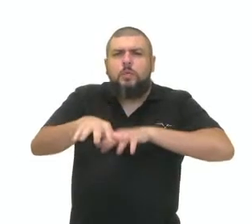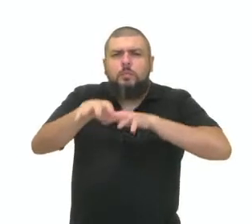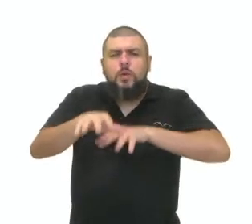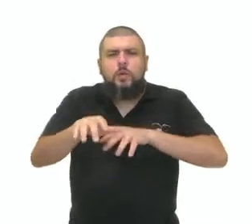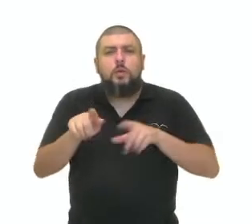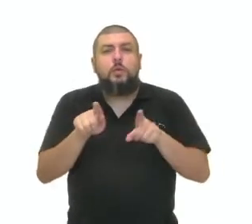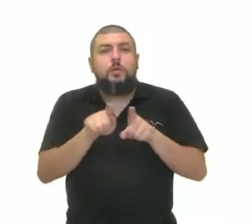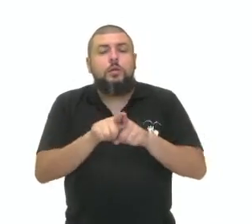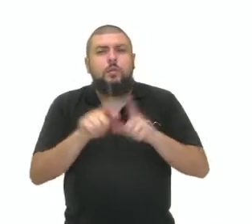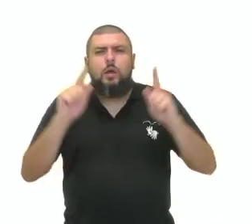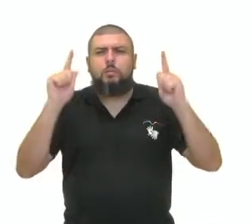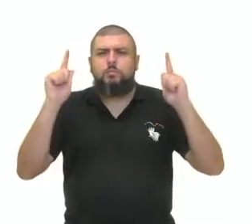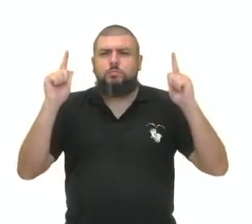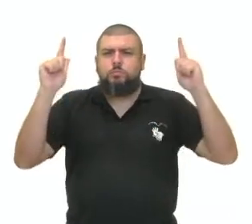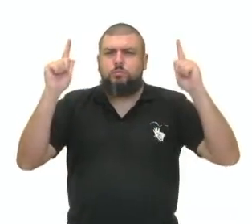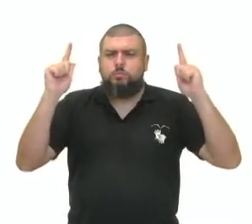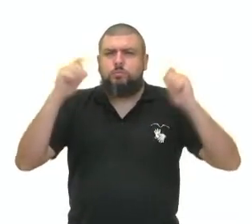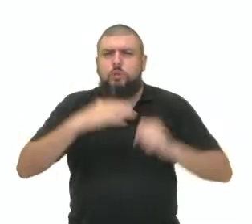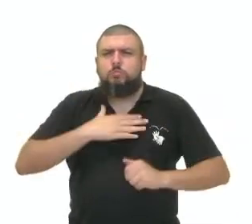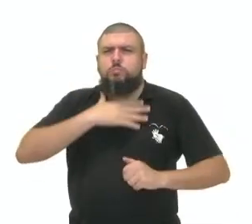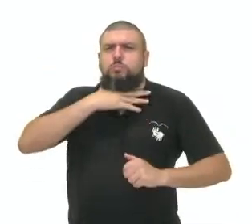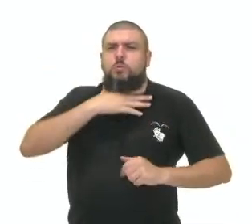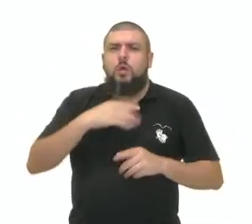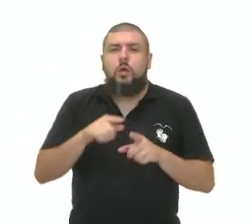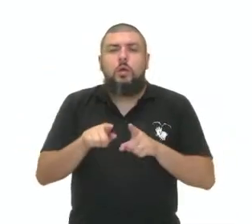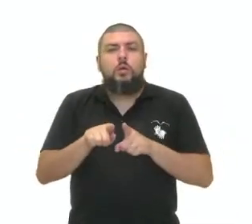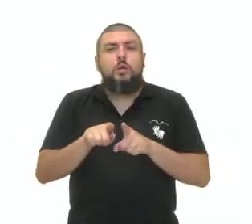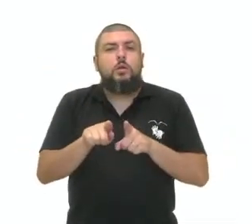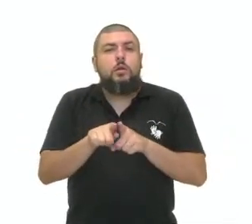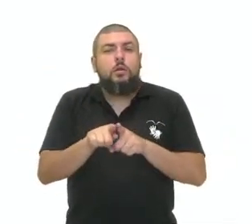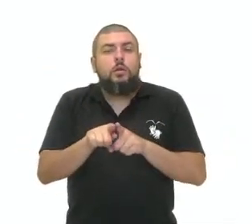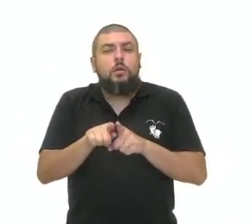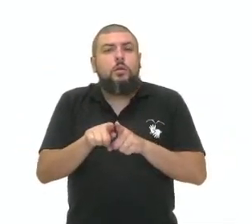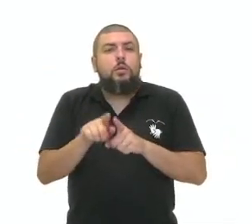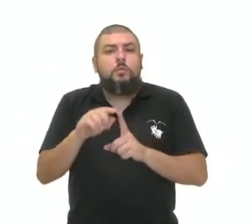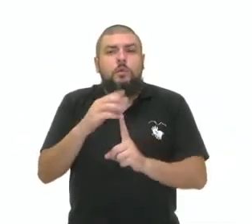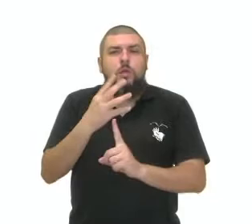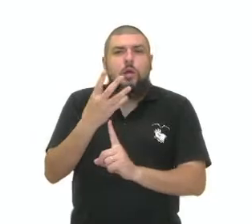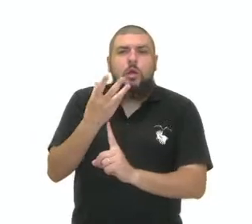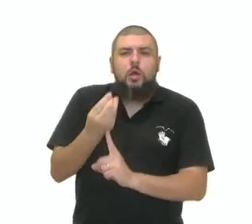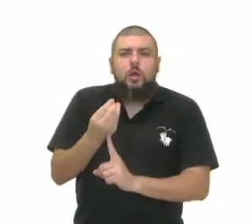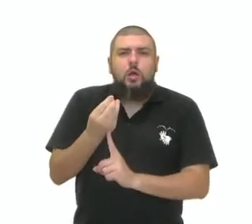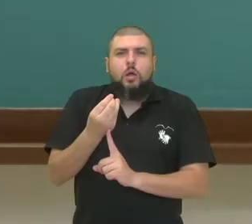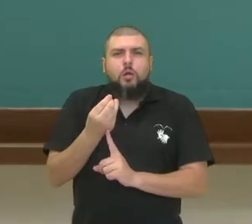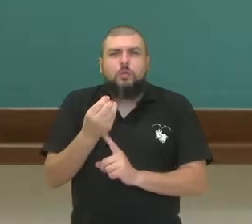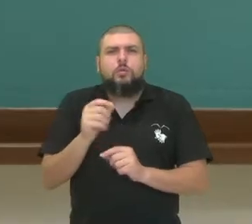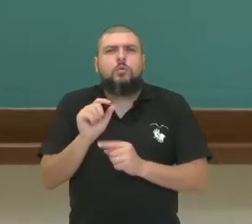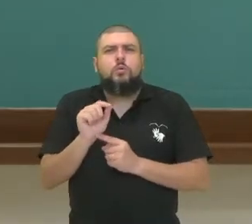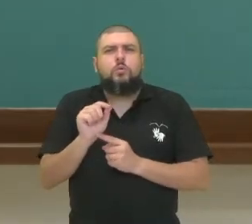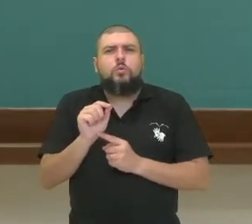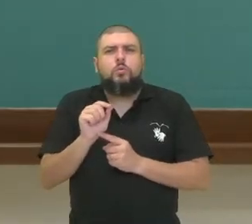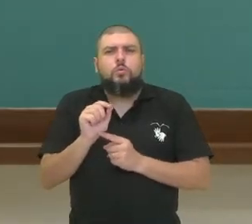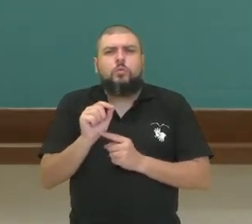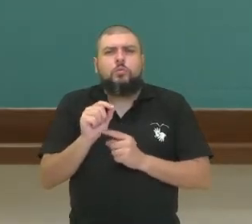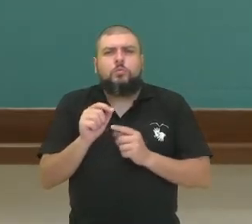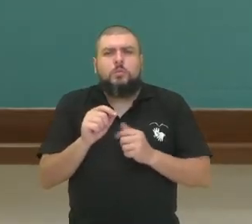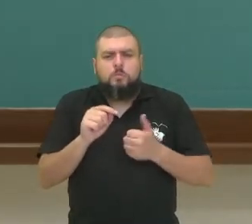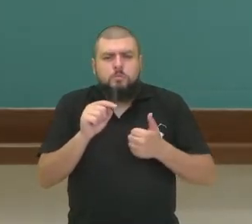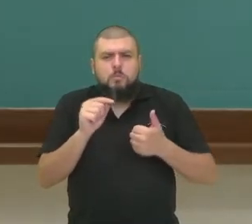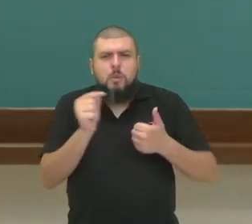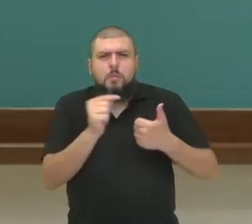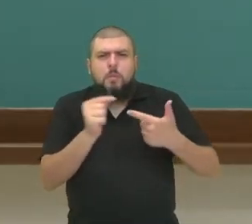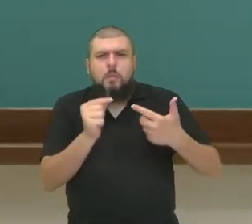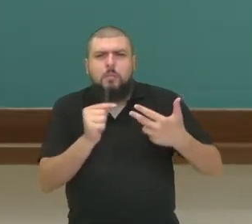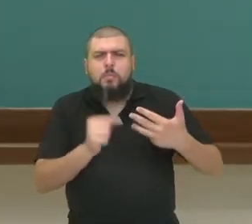o cinema e a música, para fazer, então, críticas ao regime autoritário. Então você vai ter tanto as